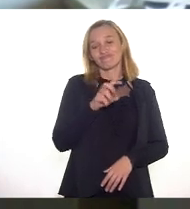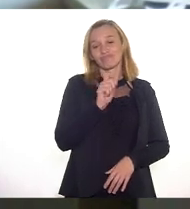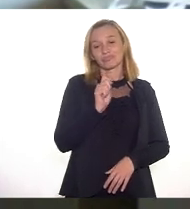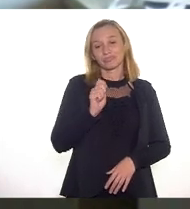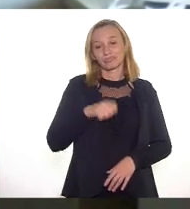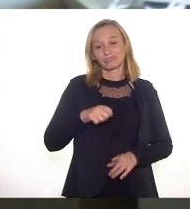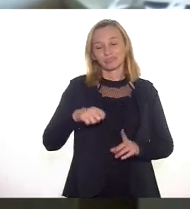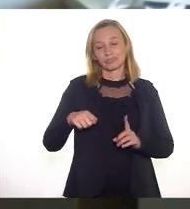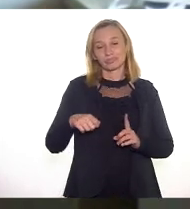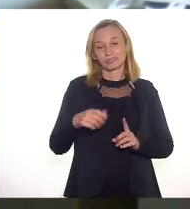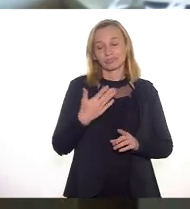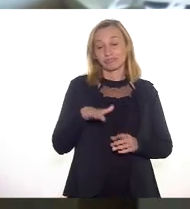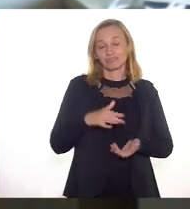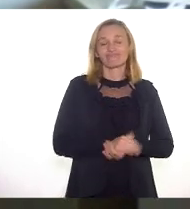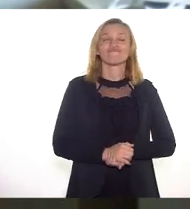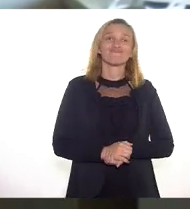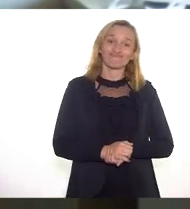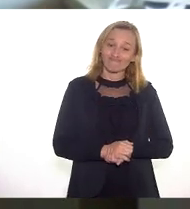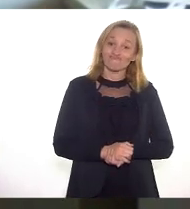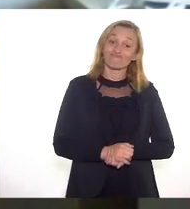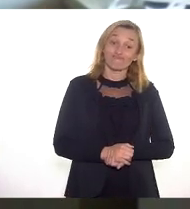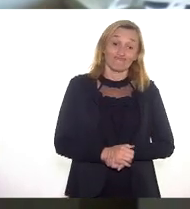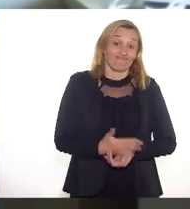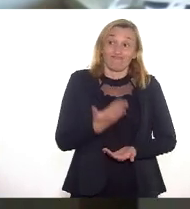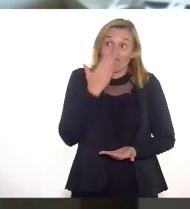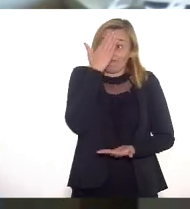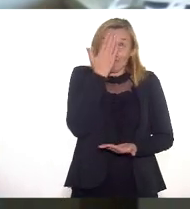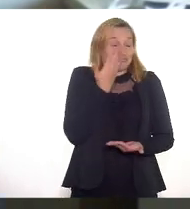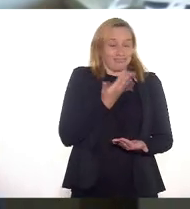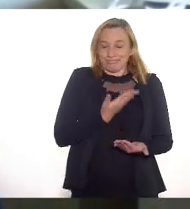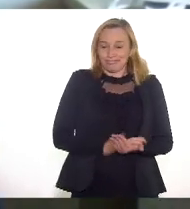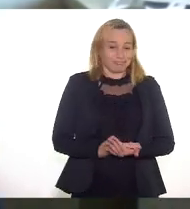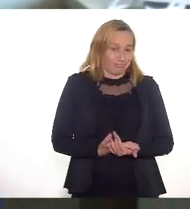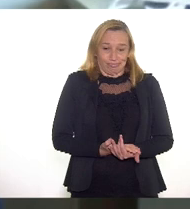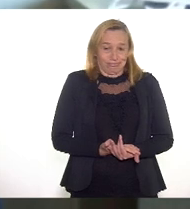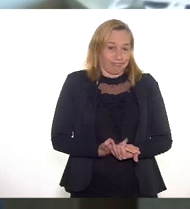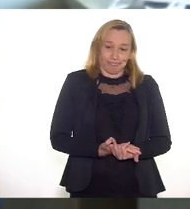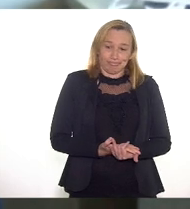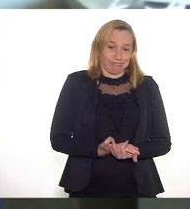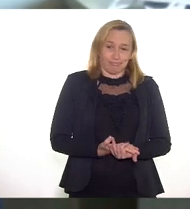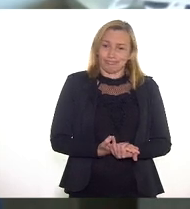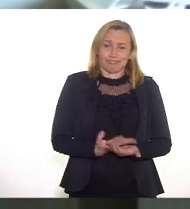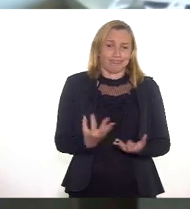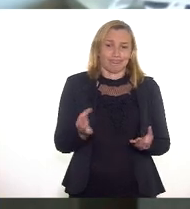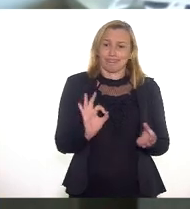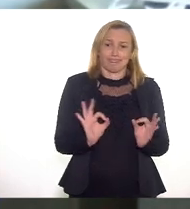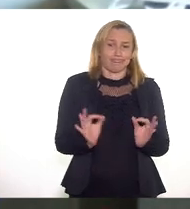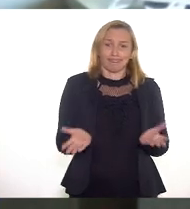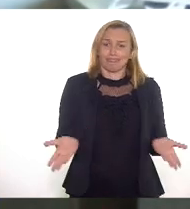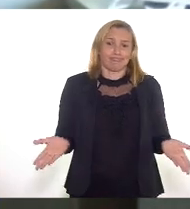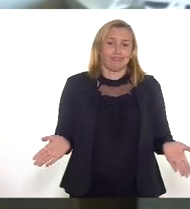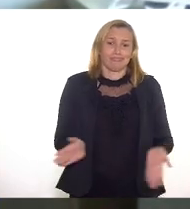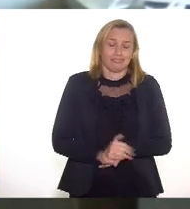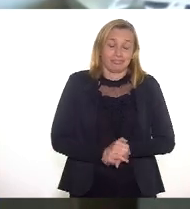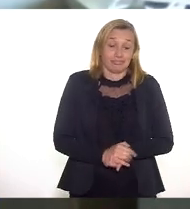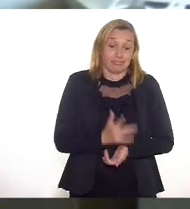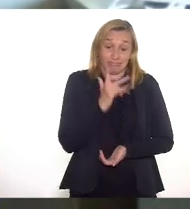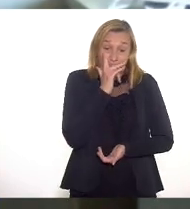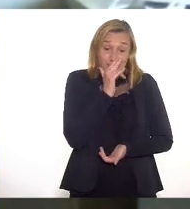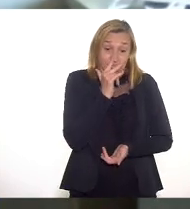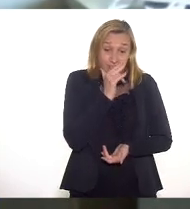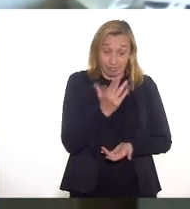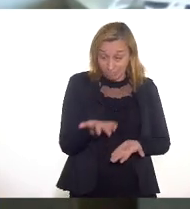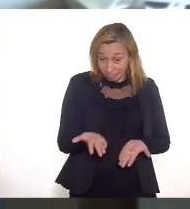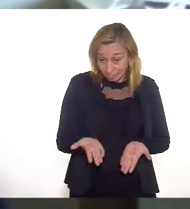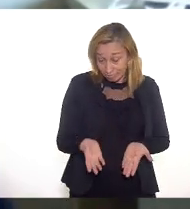5 meses e meio. É absolutamente inacreditável. Inacreditável. Parece até que